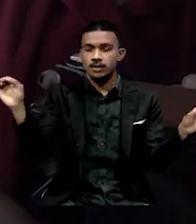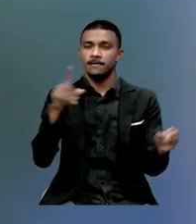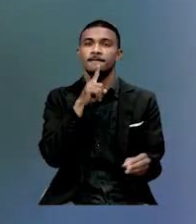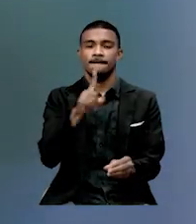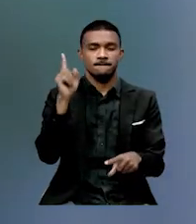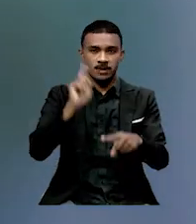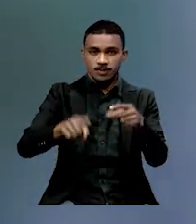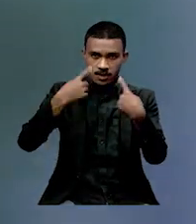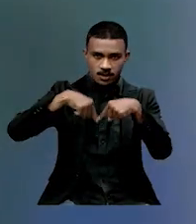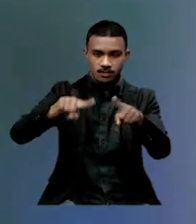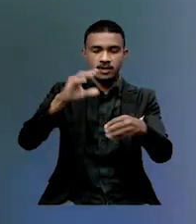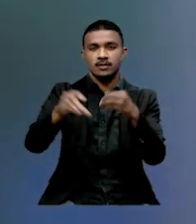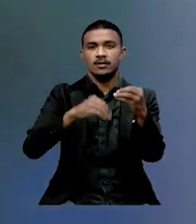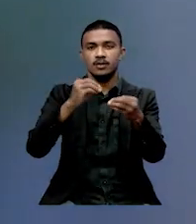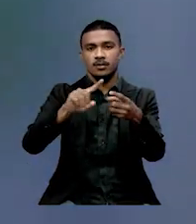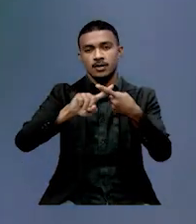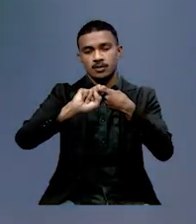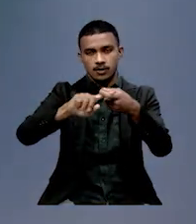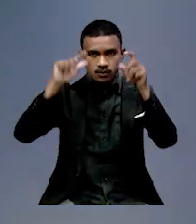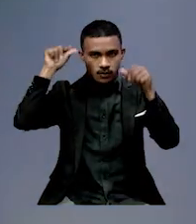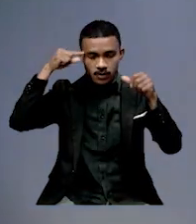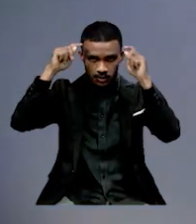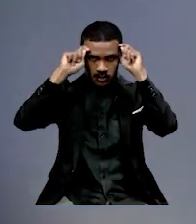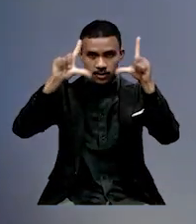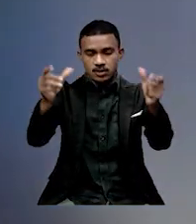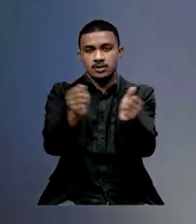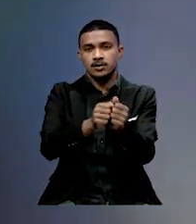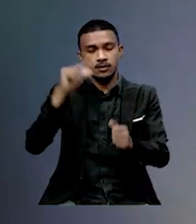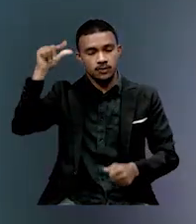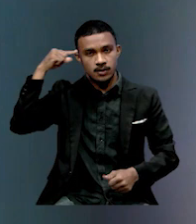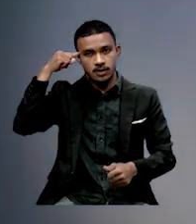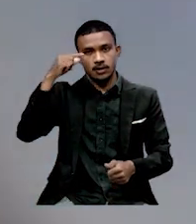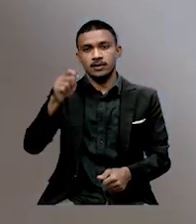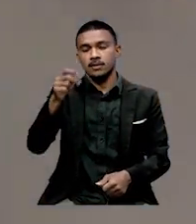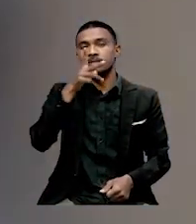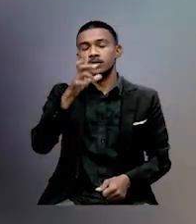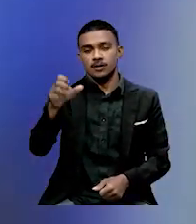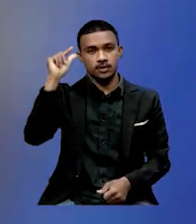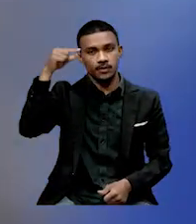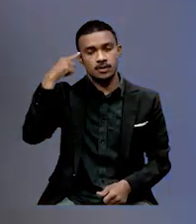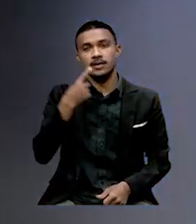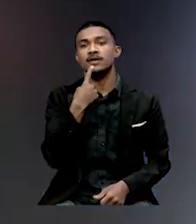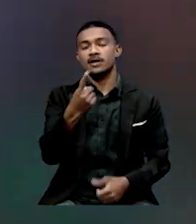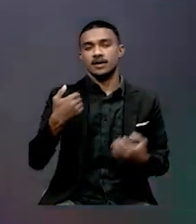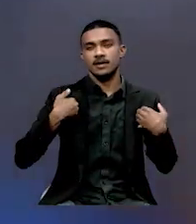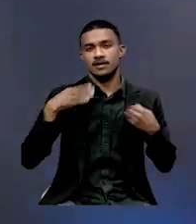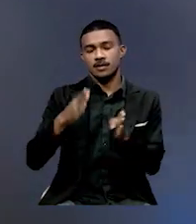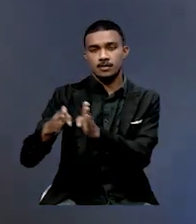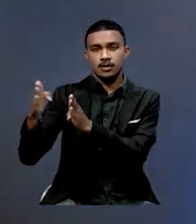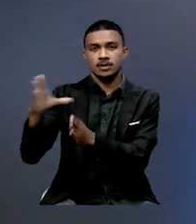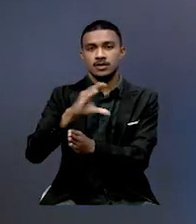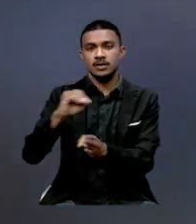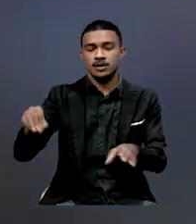ba quando ba acordo entre governo Timor Leste e o governo Portugal governante ne hateten se ia hela processo